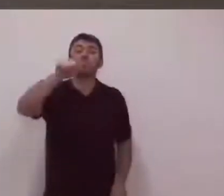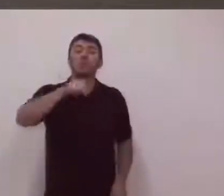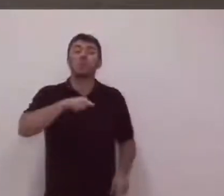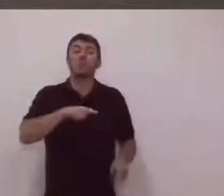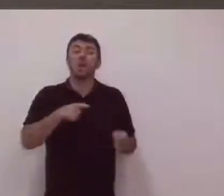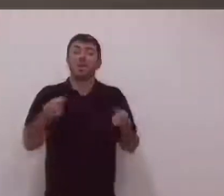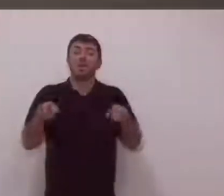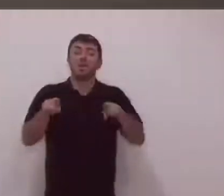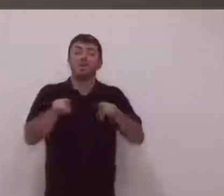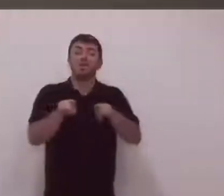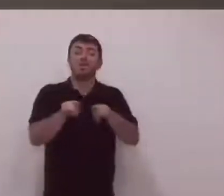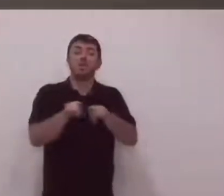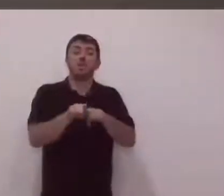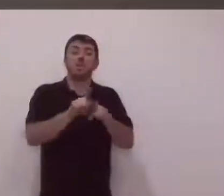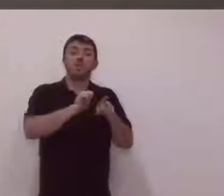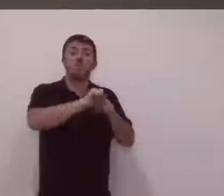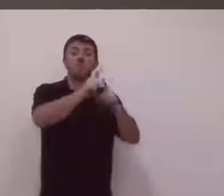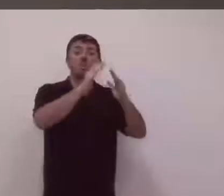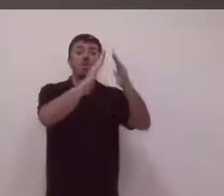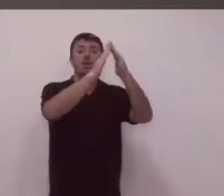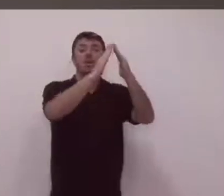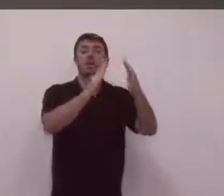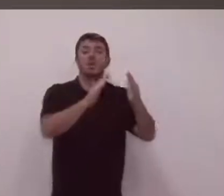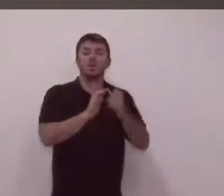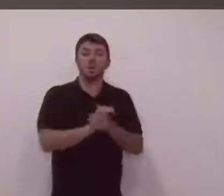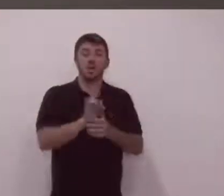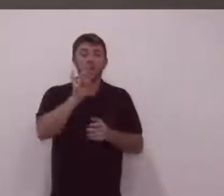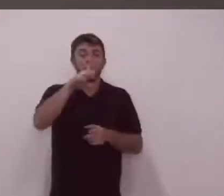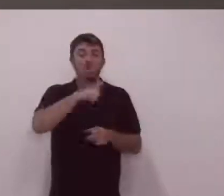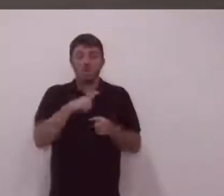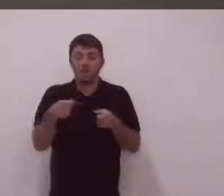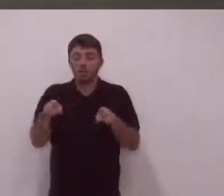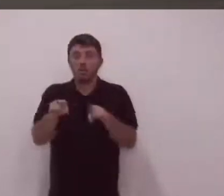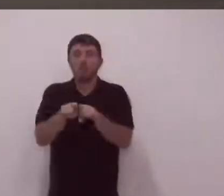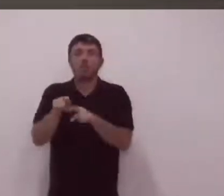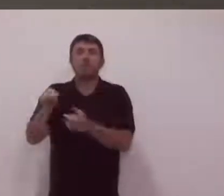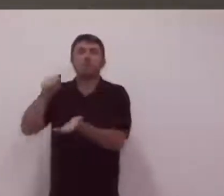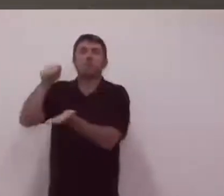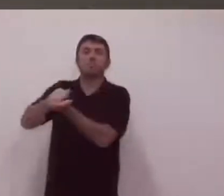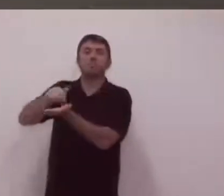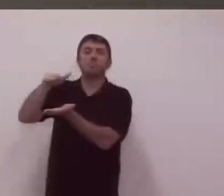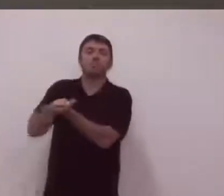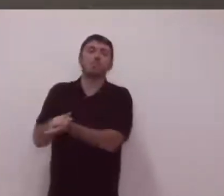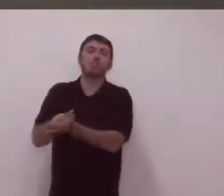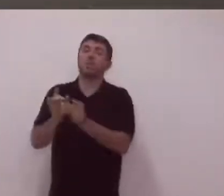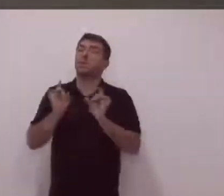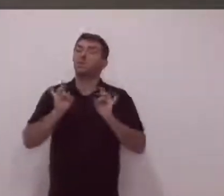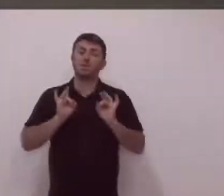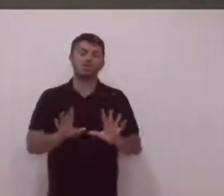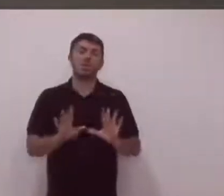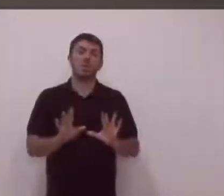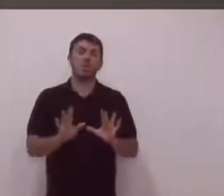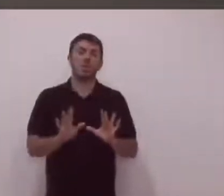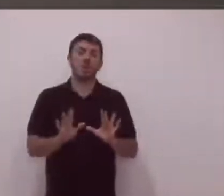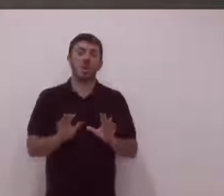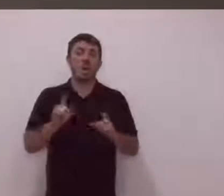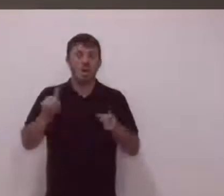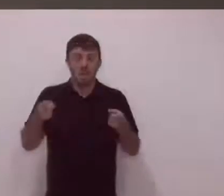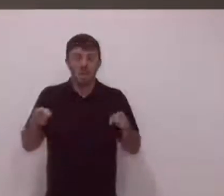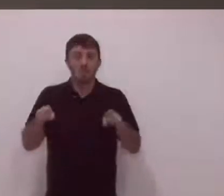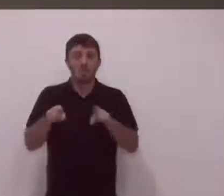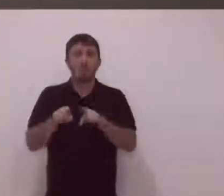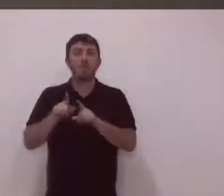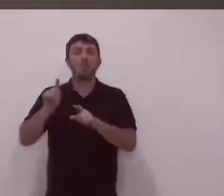e o único convênio de multa estava vencido foi vencido você sabe quando foi